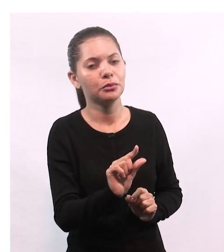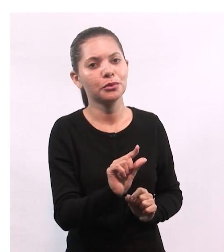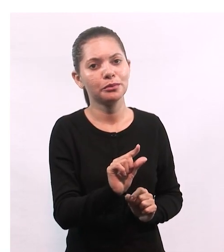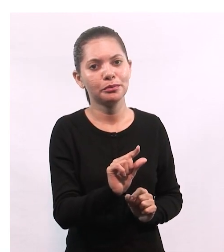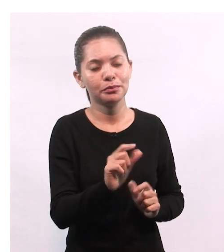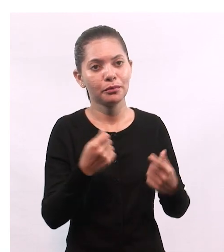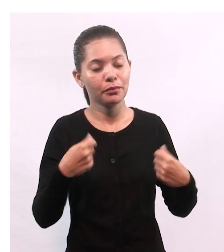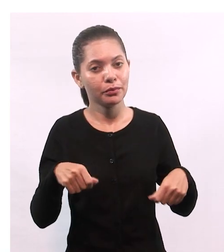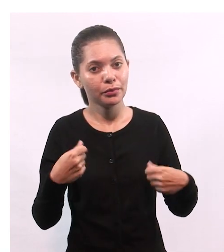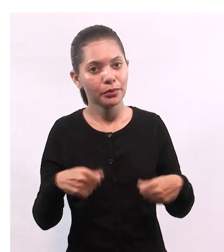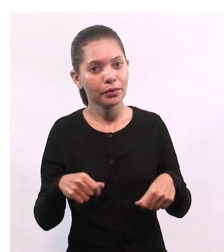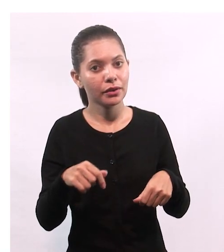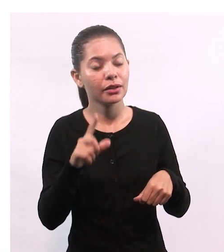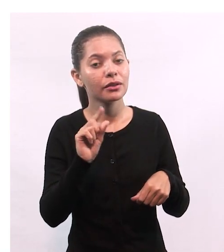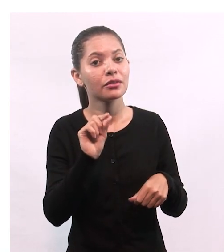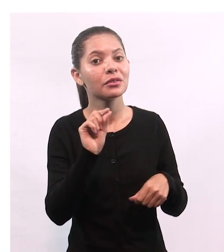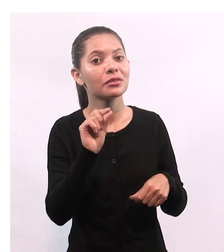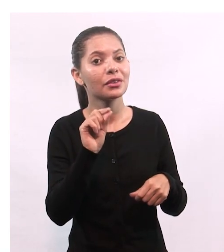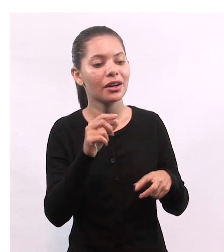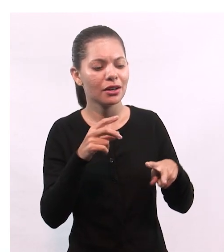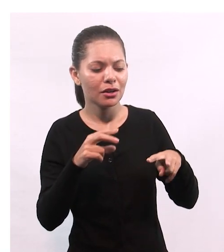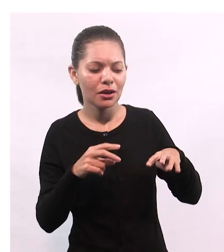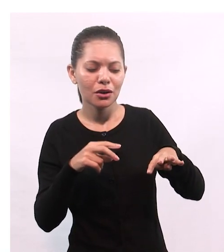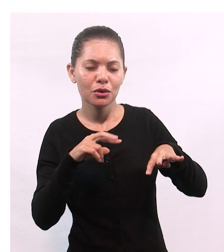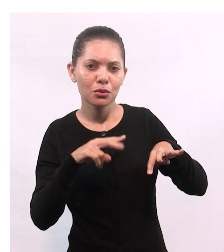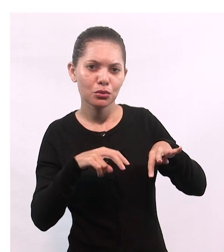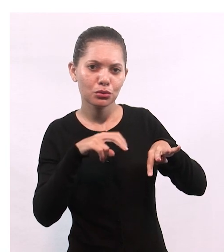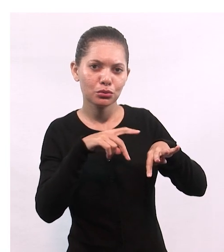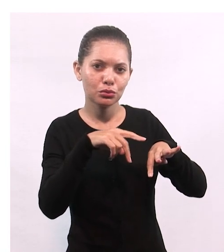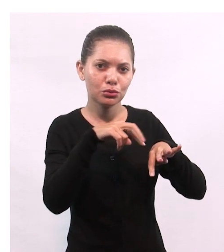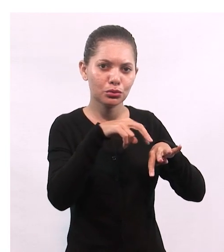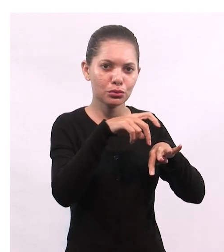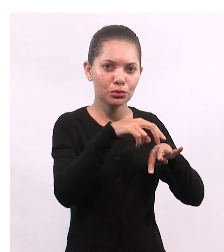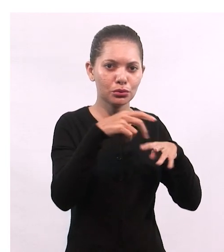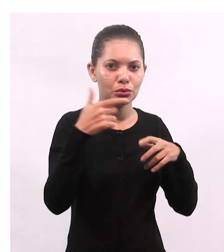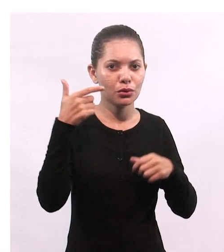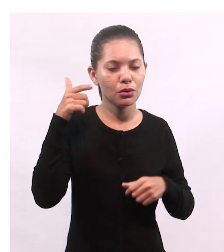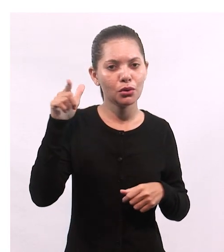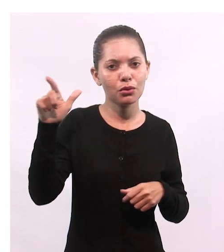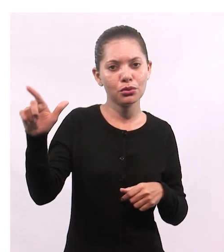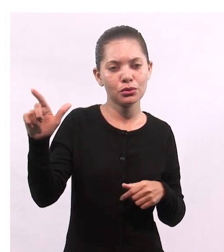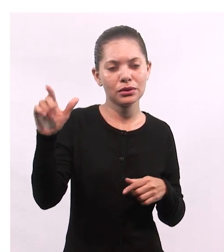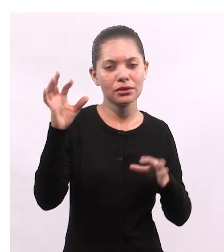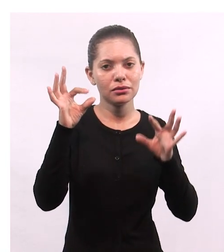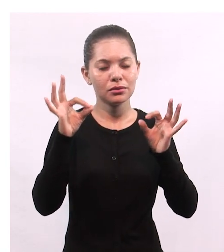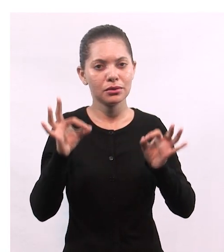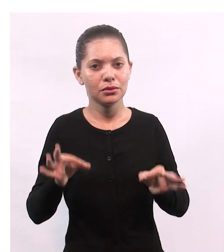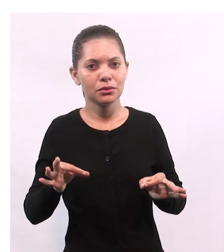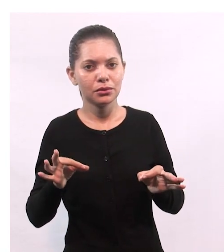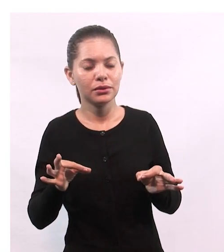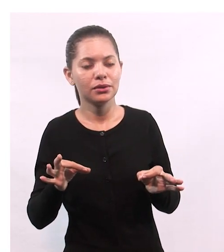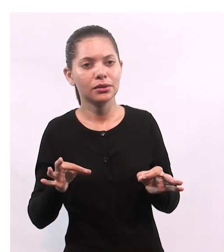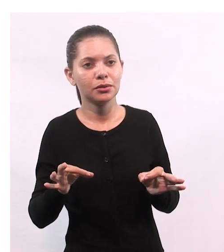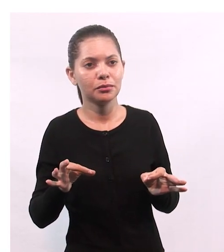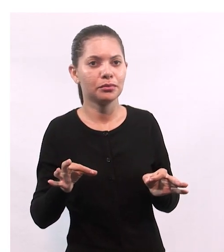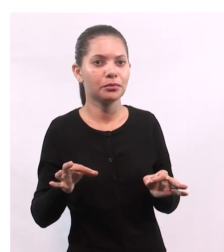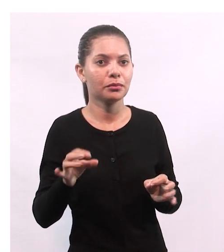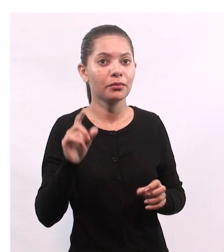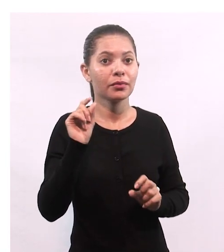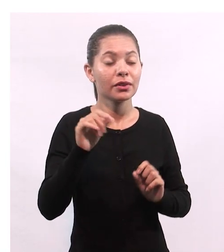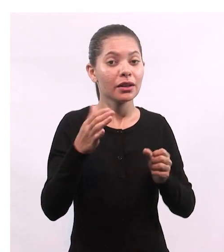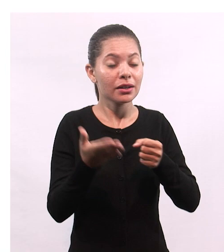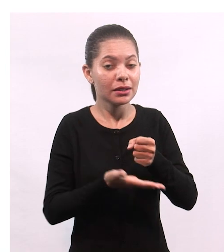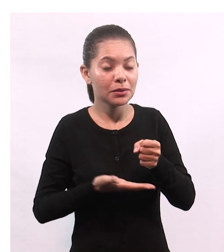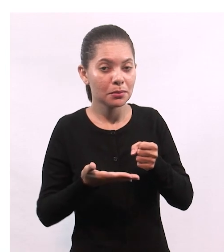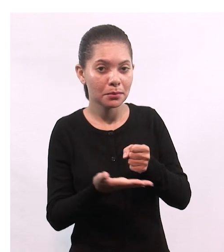de postulados, aqueles que não carecem de provas, a gente vai construindo outras afirmações e